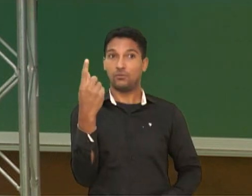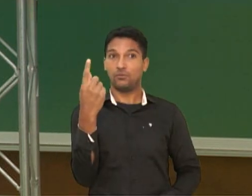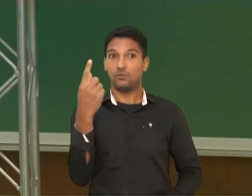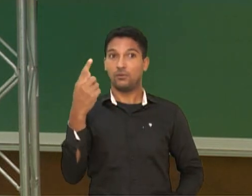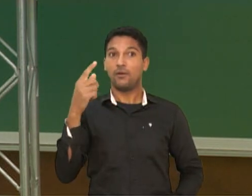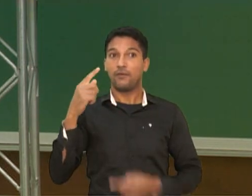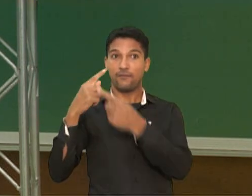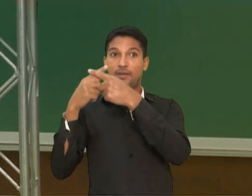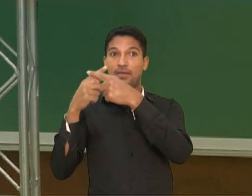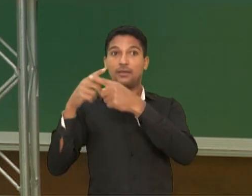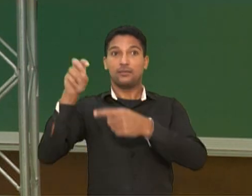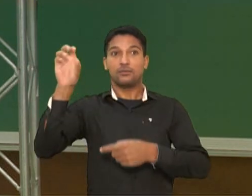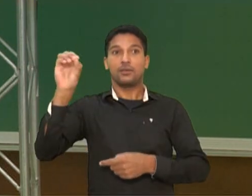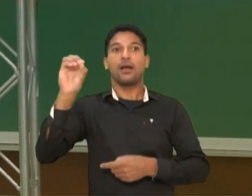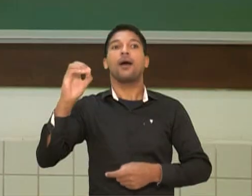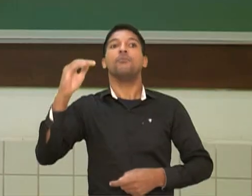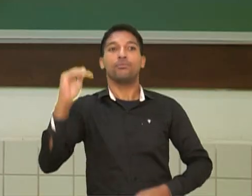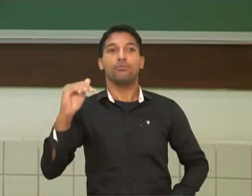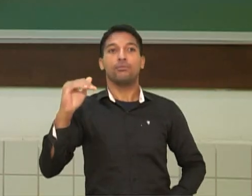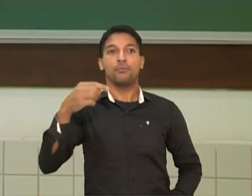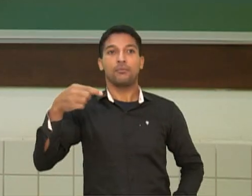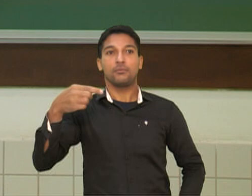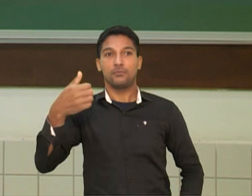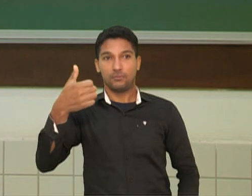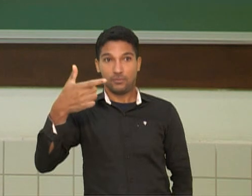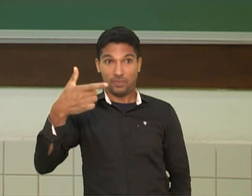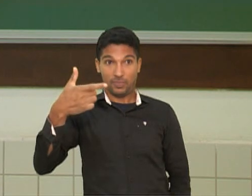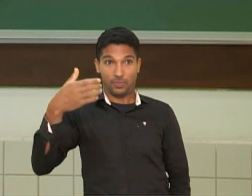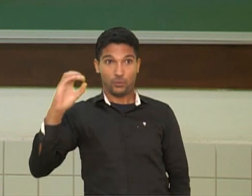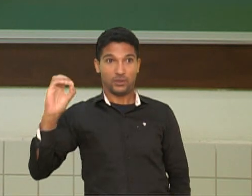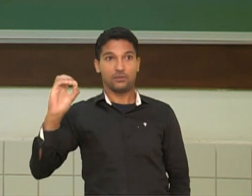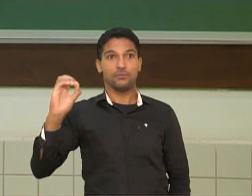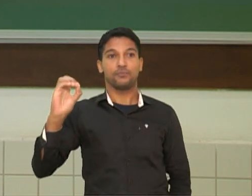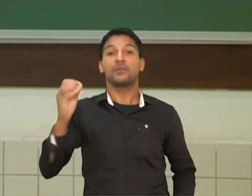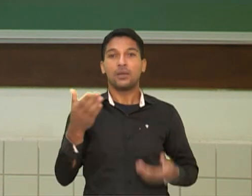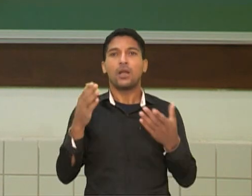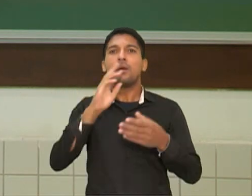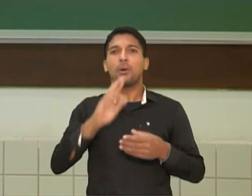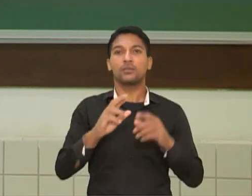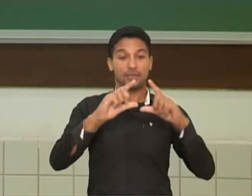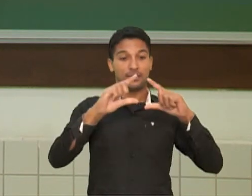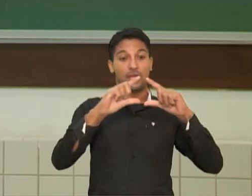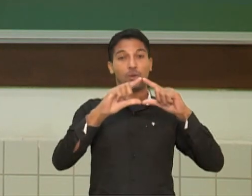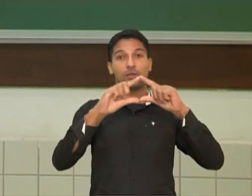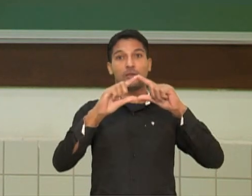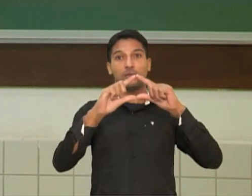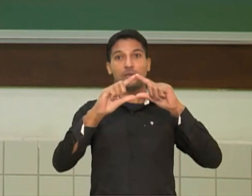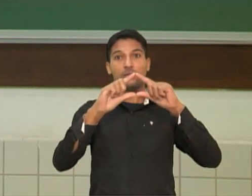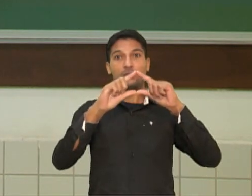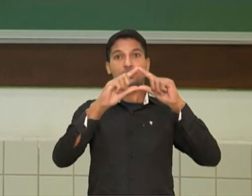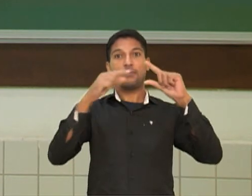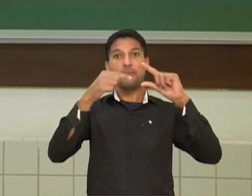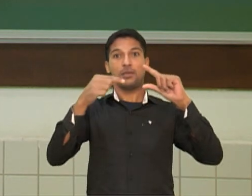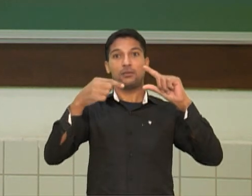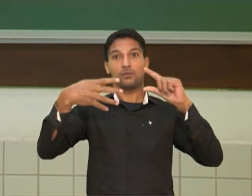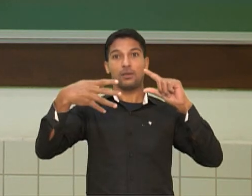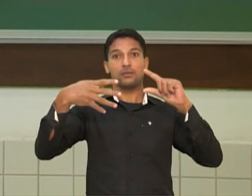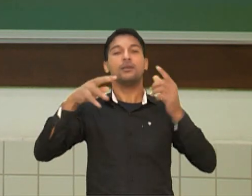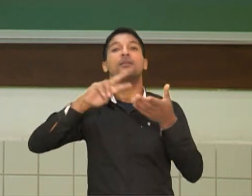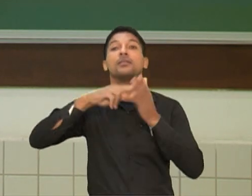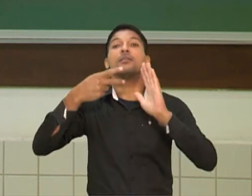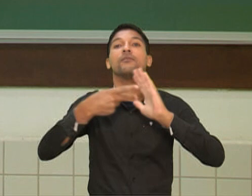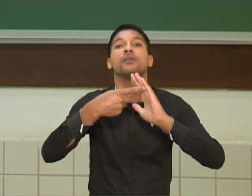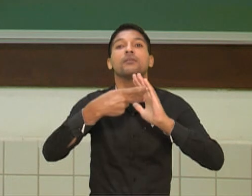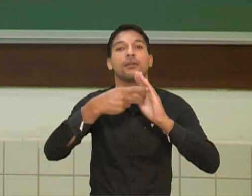é menos 4. Ok, então agora eu cheguei que o delta é menos 4. Isso quer dizer que essa equação ela vai